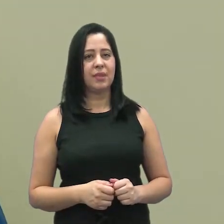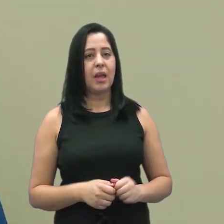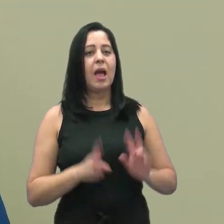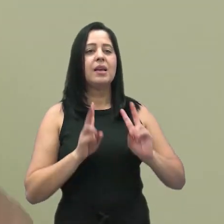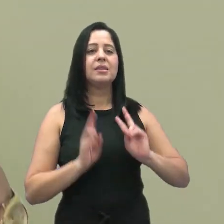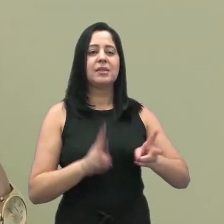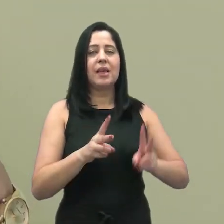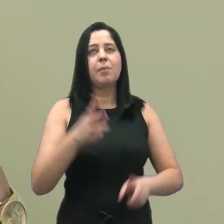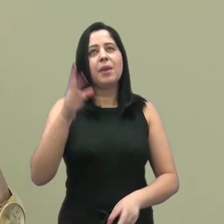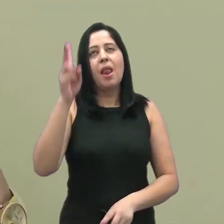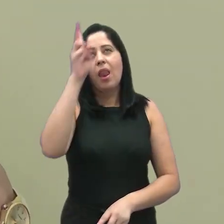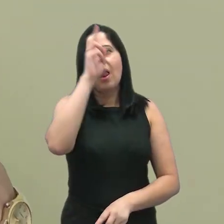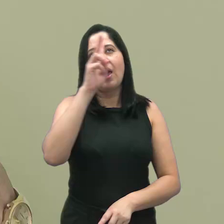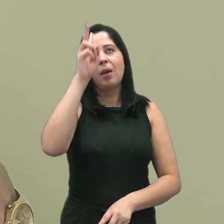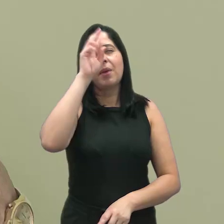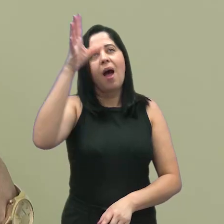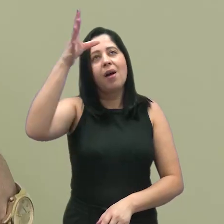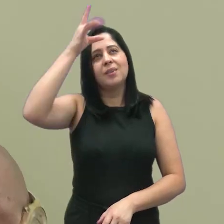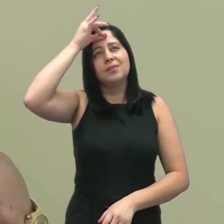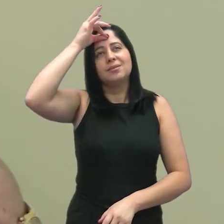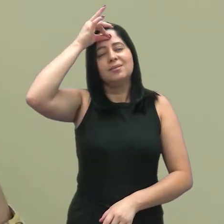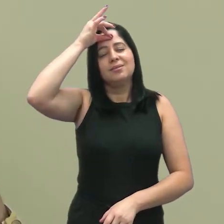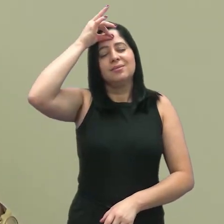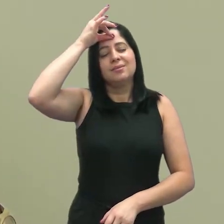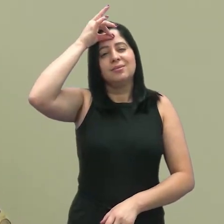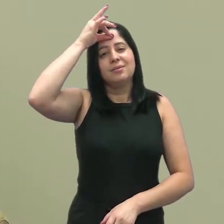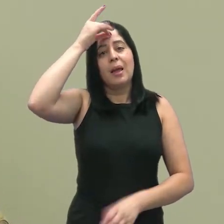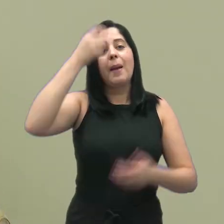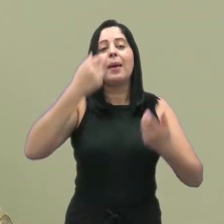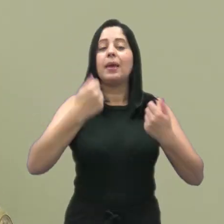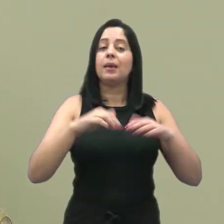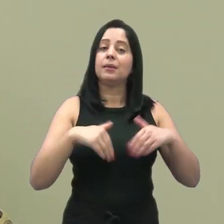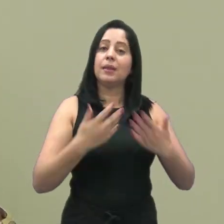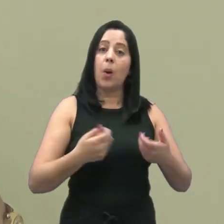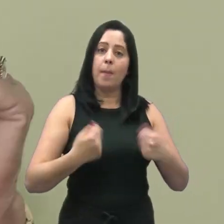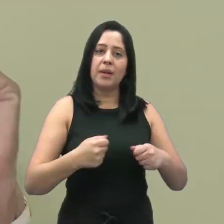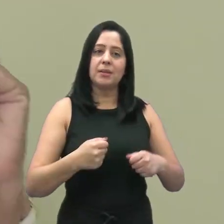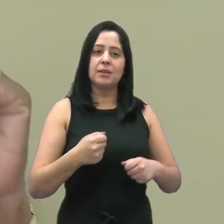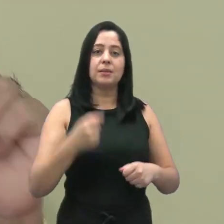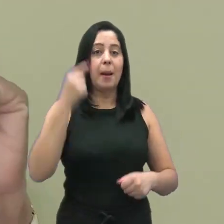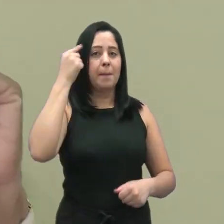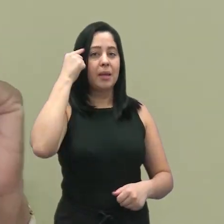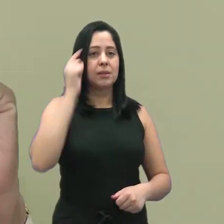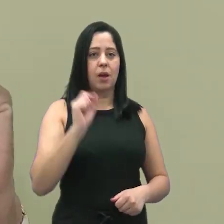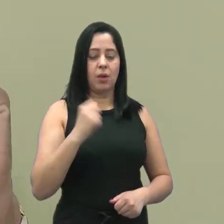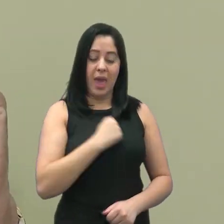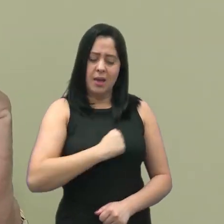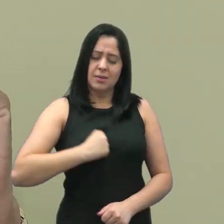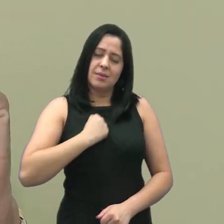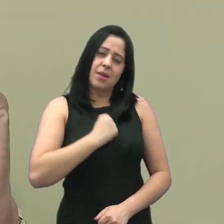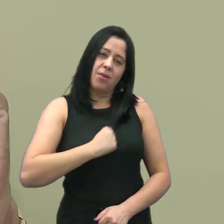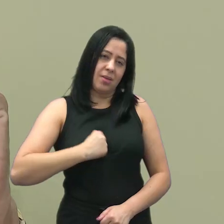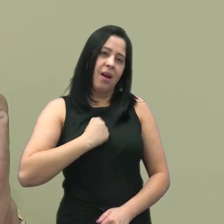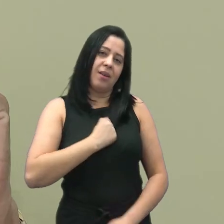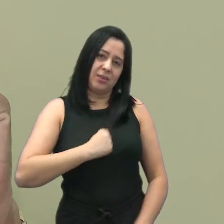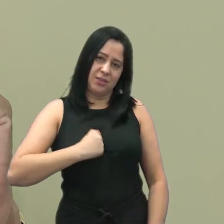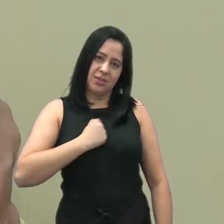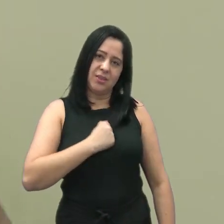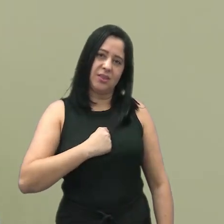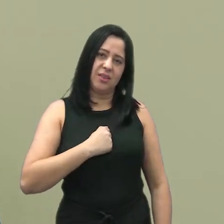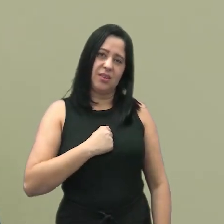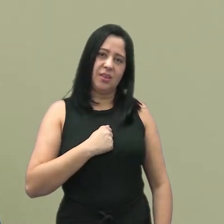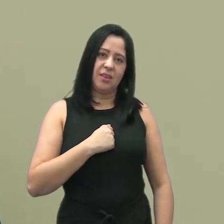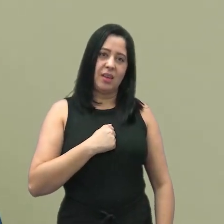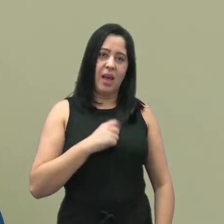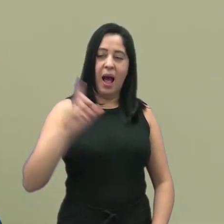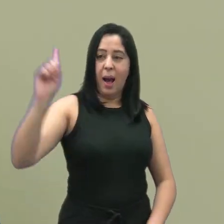você, ela vai estar sempre aqui. Então, o que a pessoa tem que aprender? A conviver com a ausência física. A